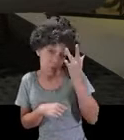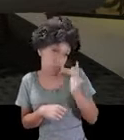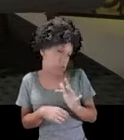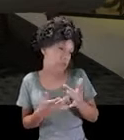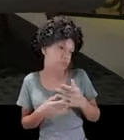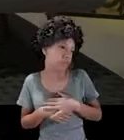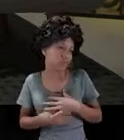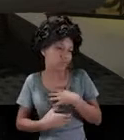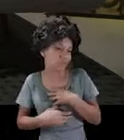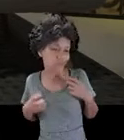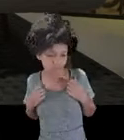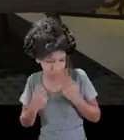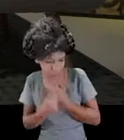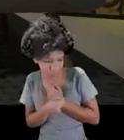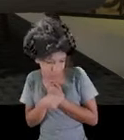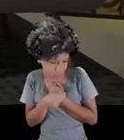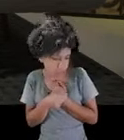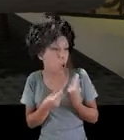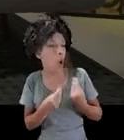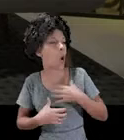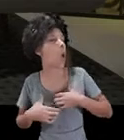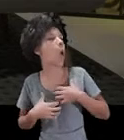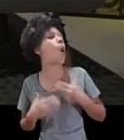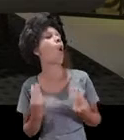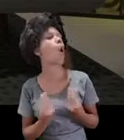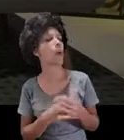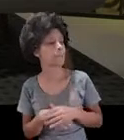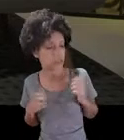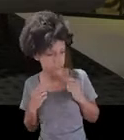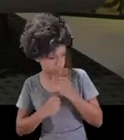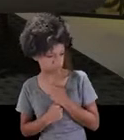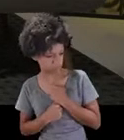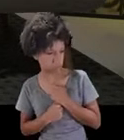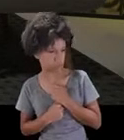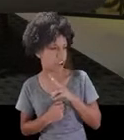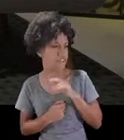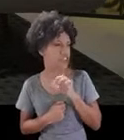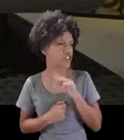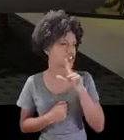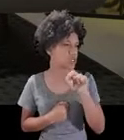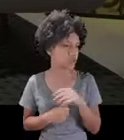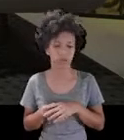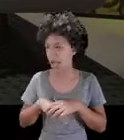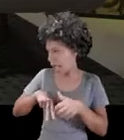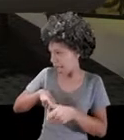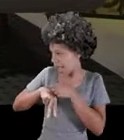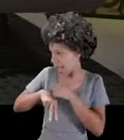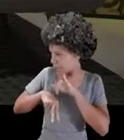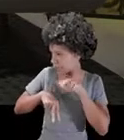é você sabe como é que a sensação de dormir vestido como é que você se sente câncer dormi vestido se